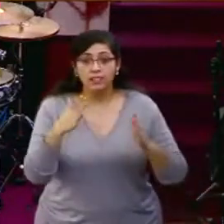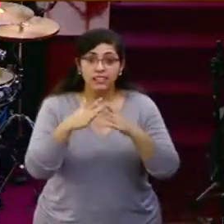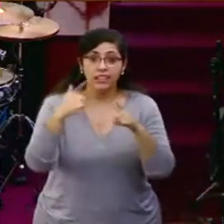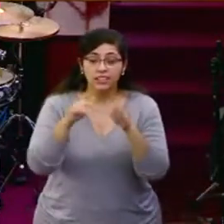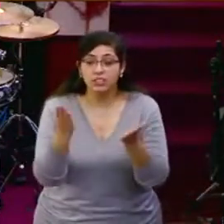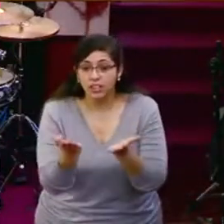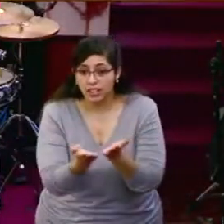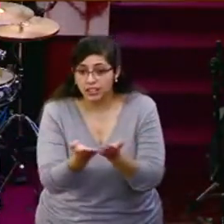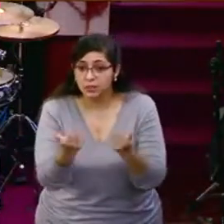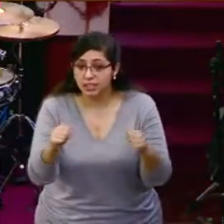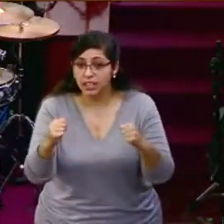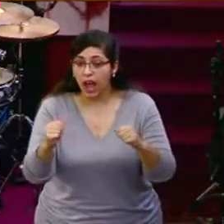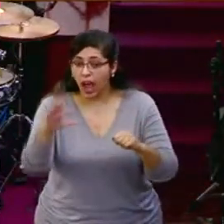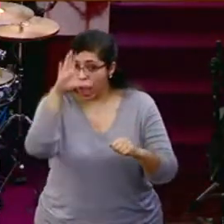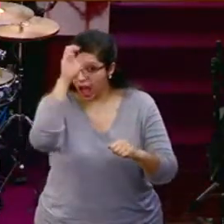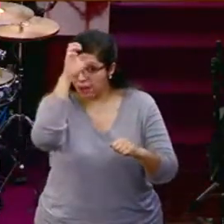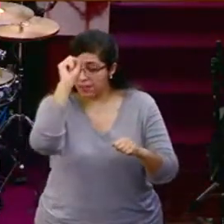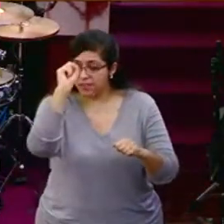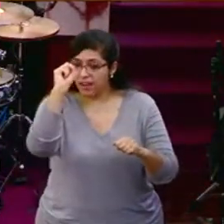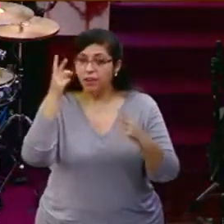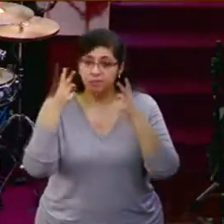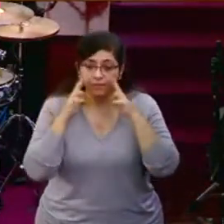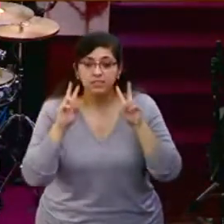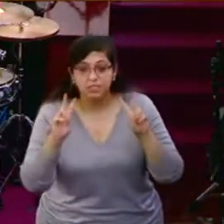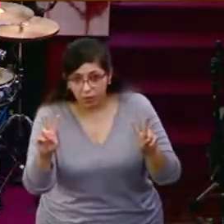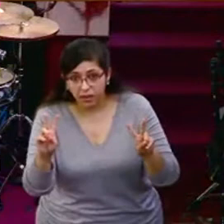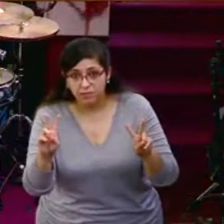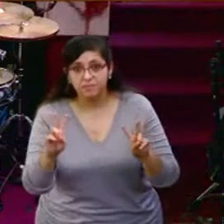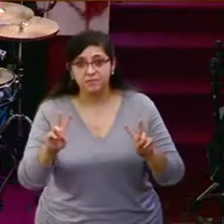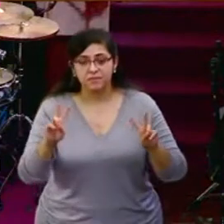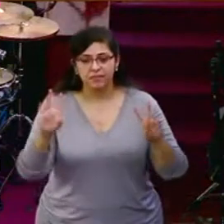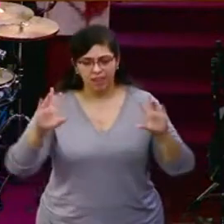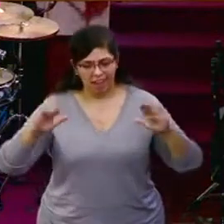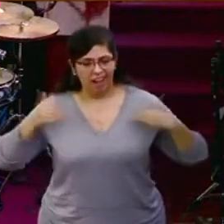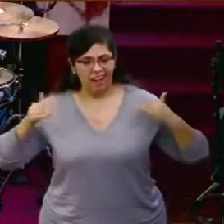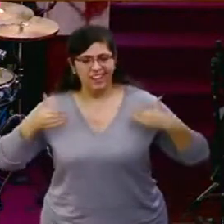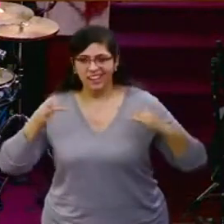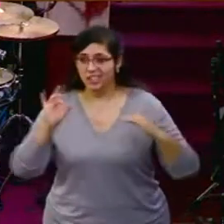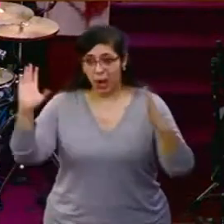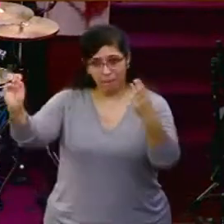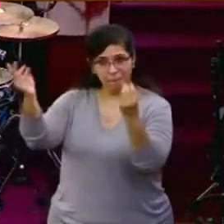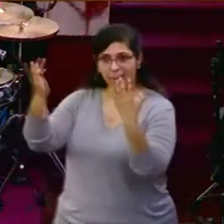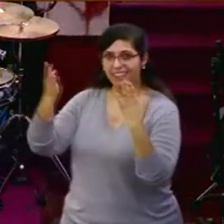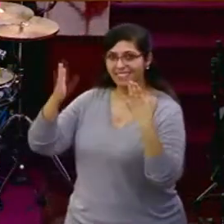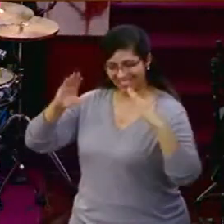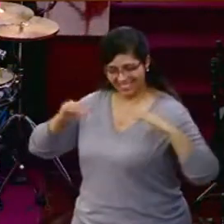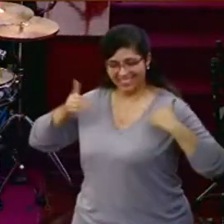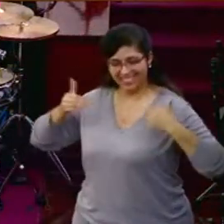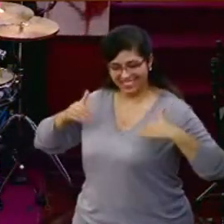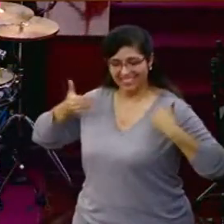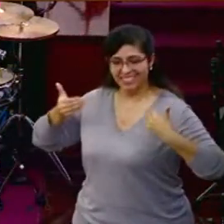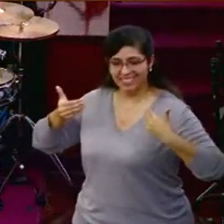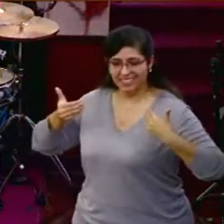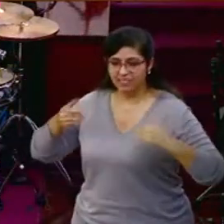para testemunhar quando a igreja evangélica demonstra alegria só nas bênçãos é uma evidência que ela não